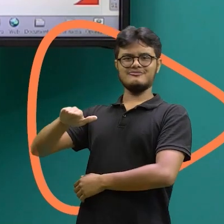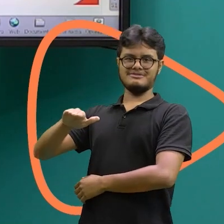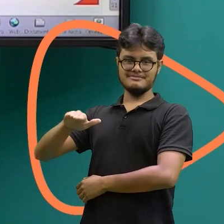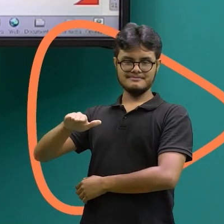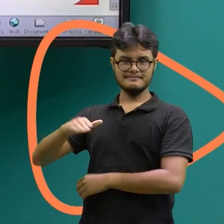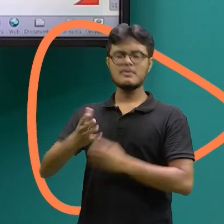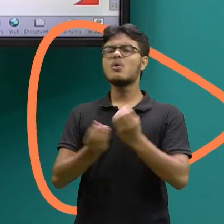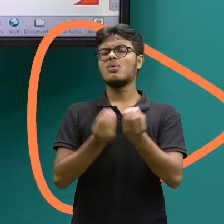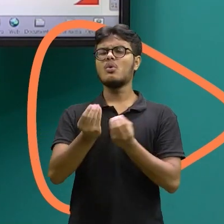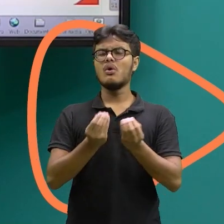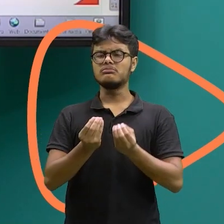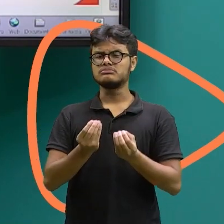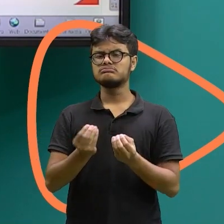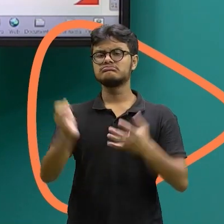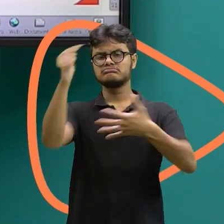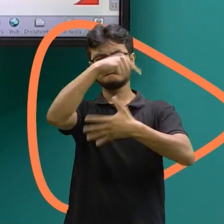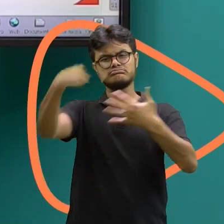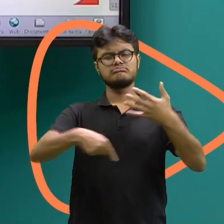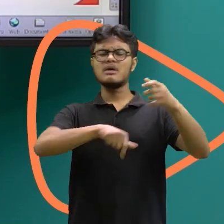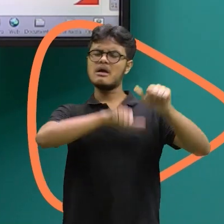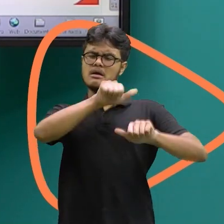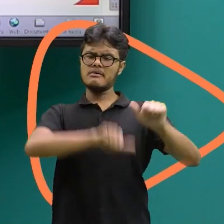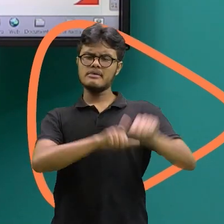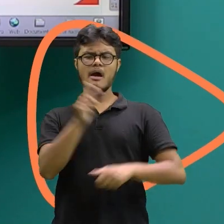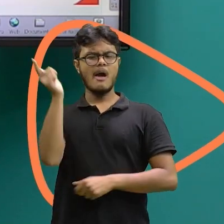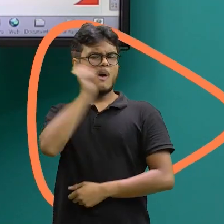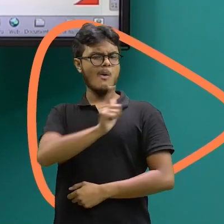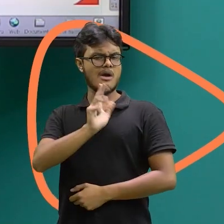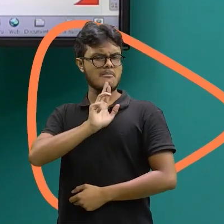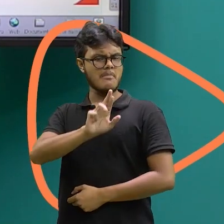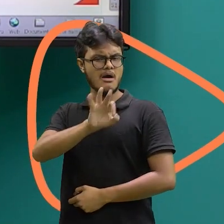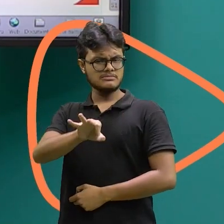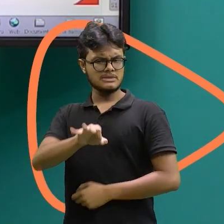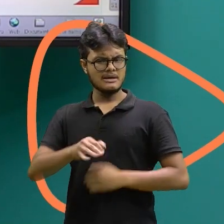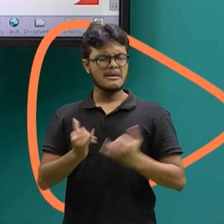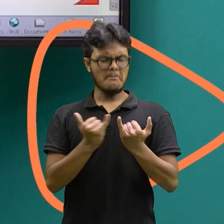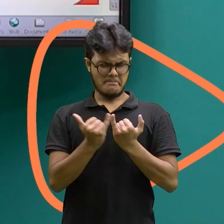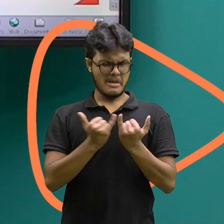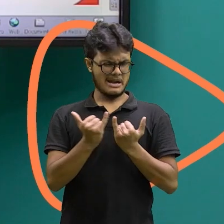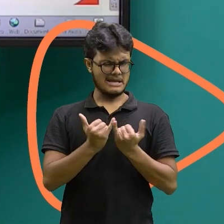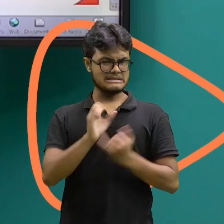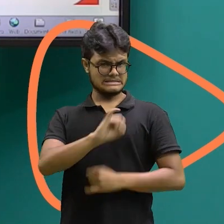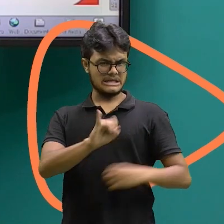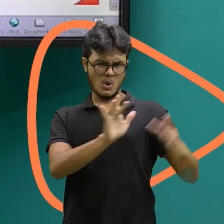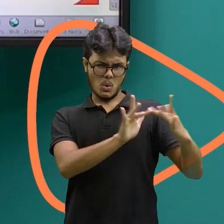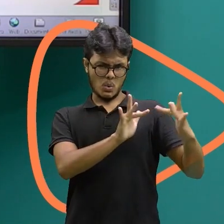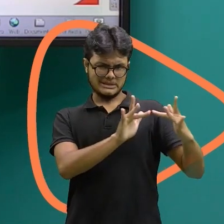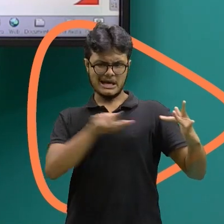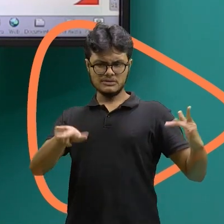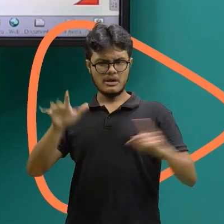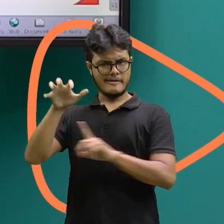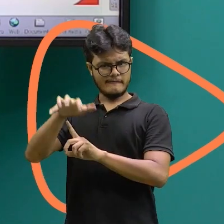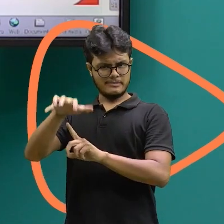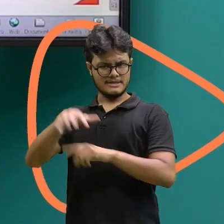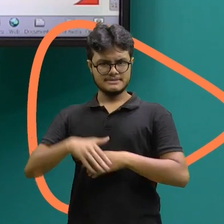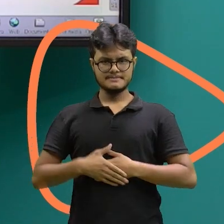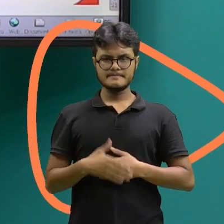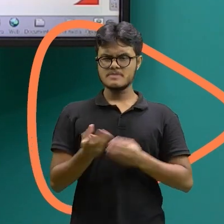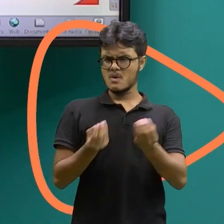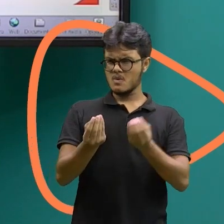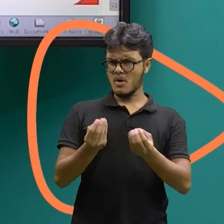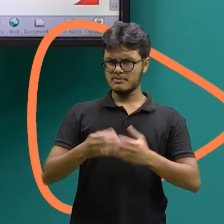qual seria a alternativa correta para uma semelhança entre eletrização por contato